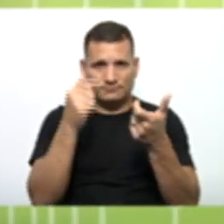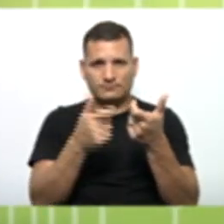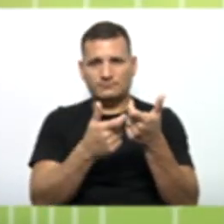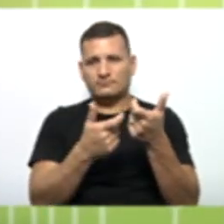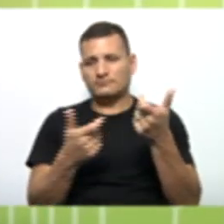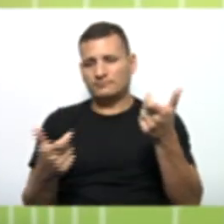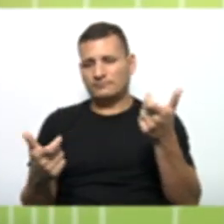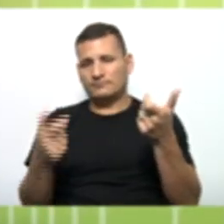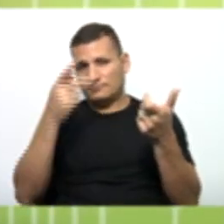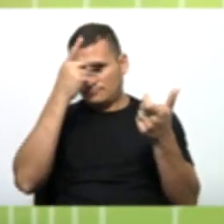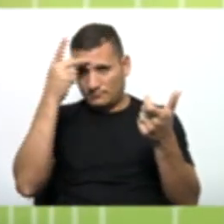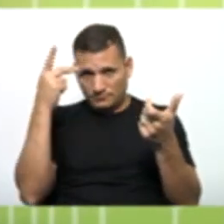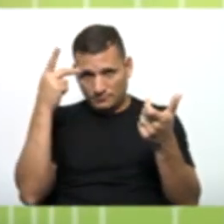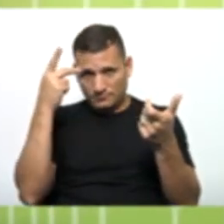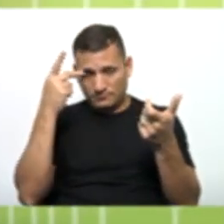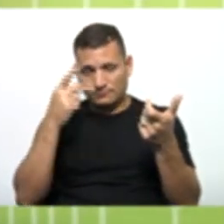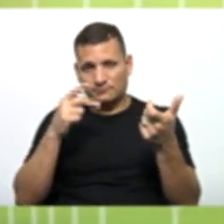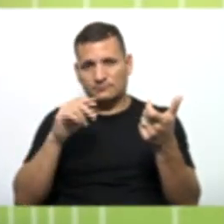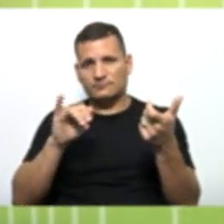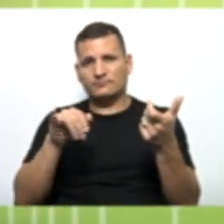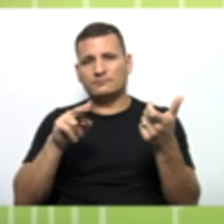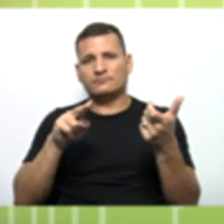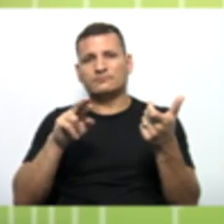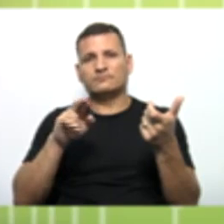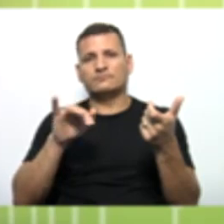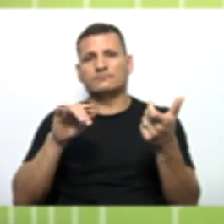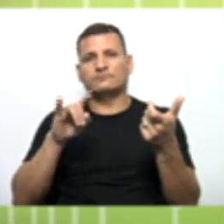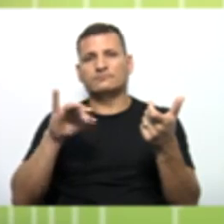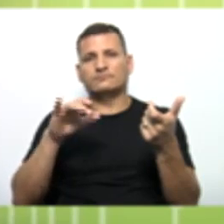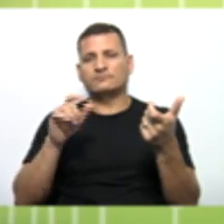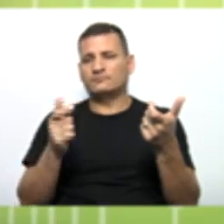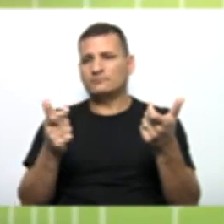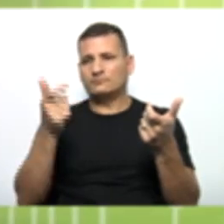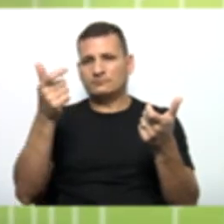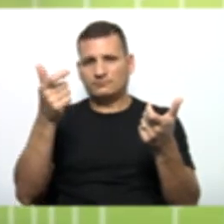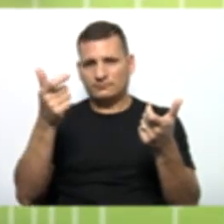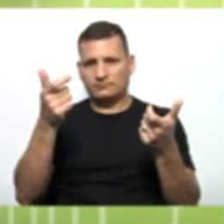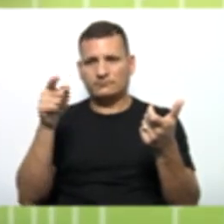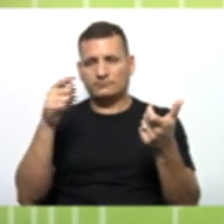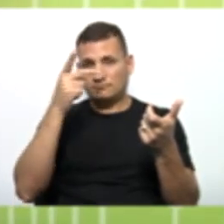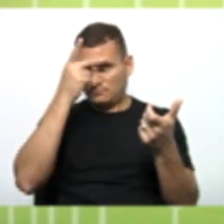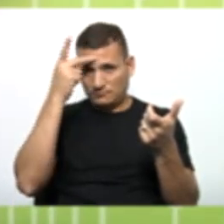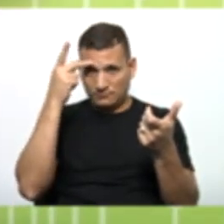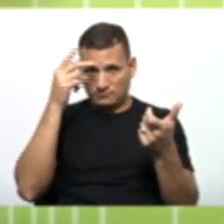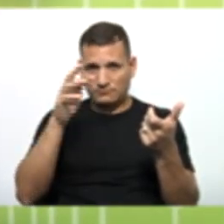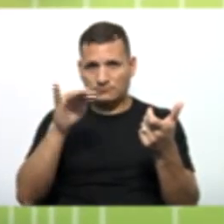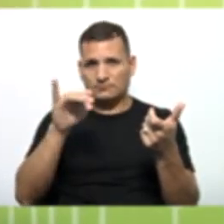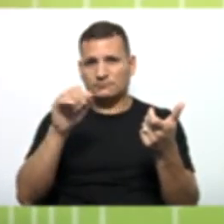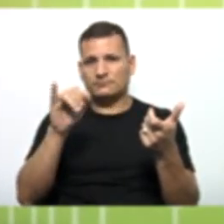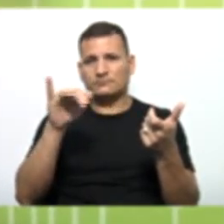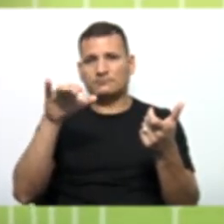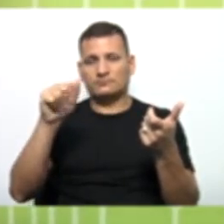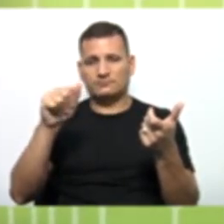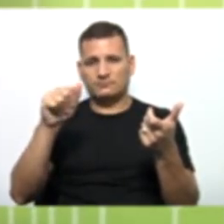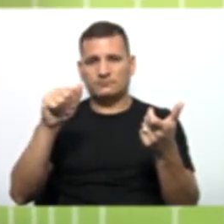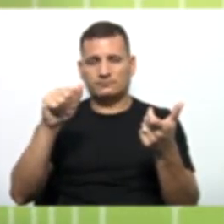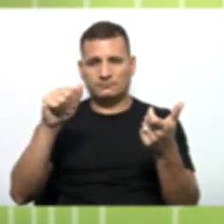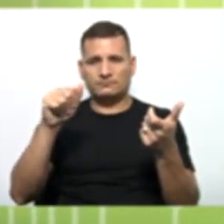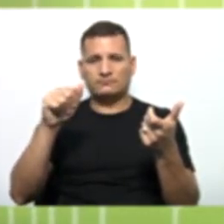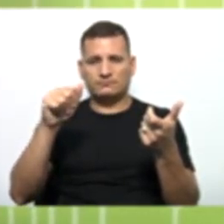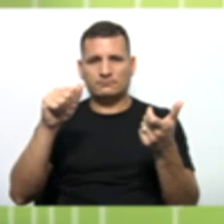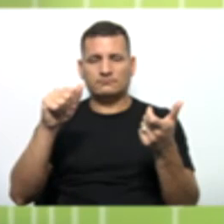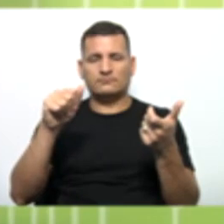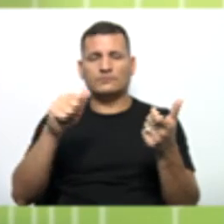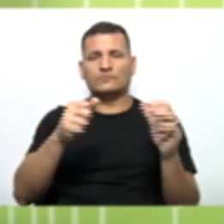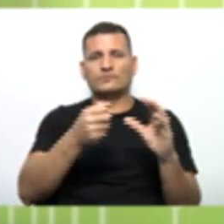jurídica, pessoa física. Eu posso colocar os atributos, métodos que essas duas pessoas aqui herdam dela,